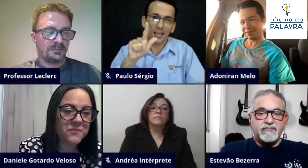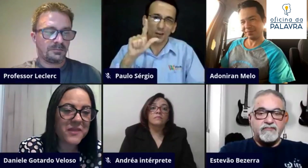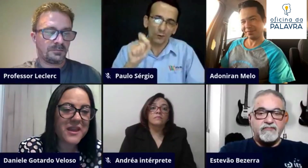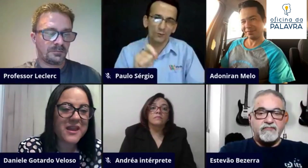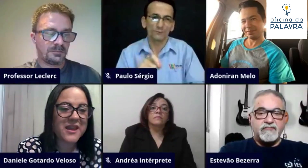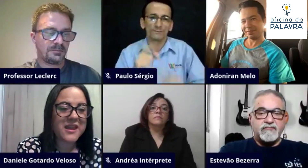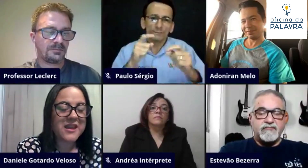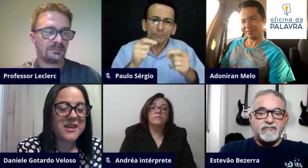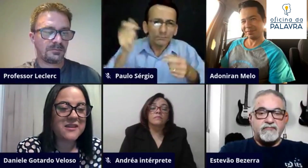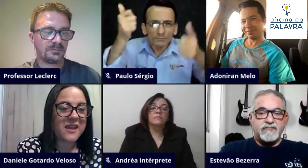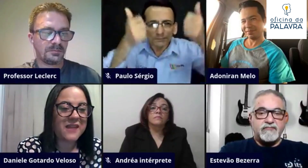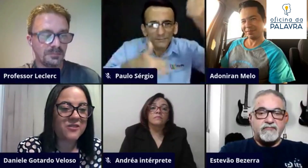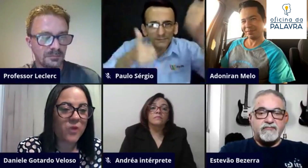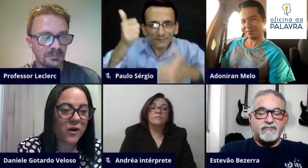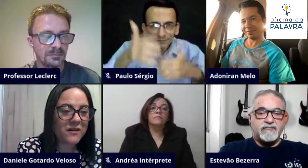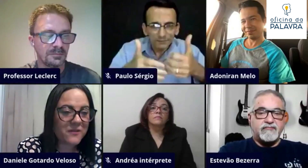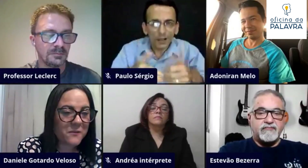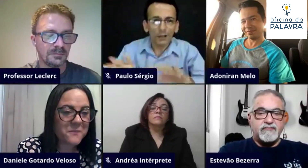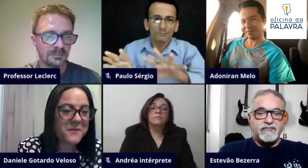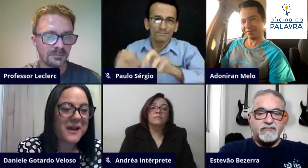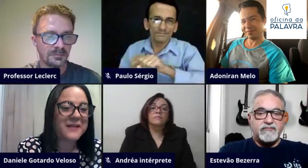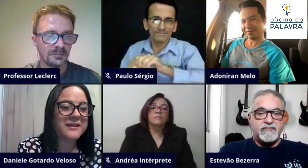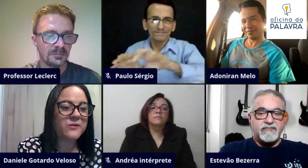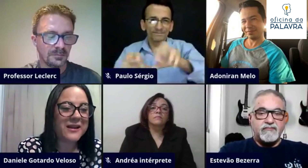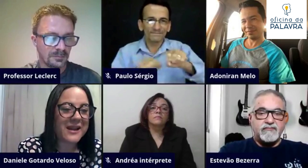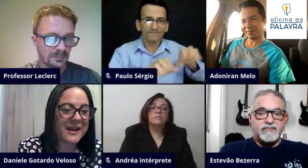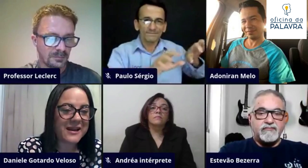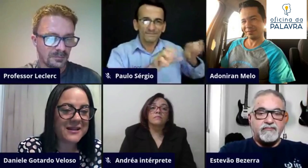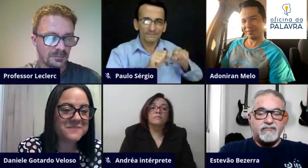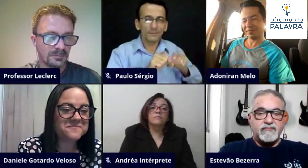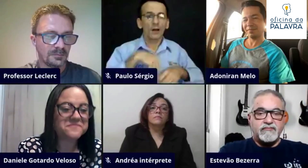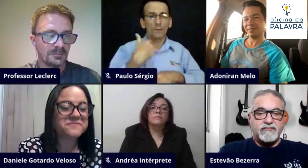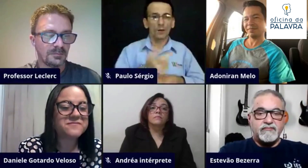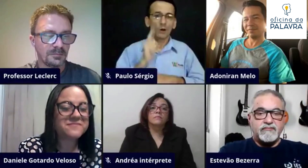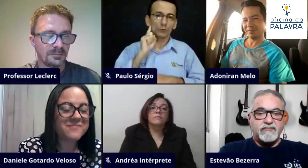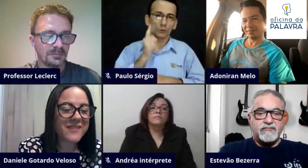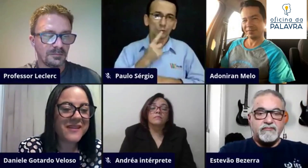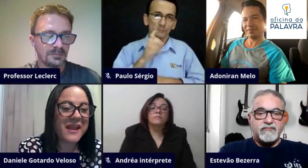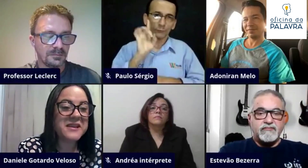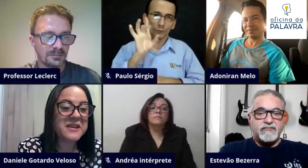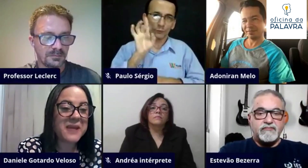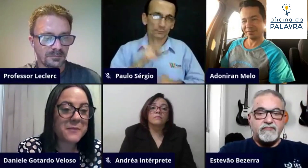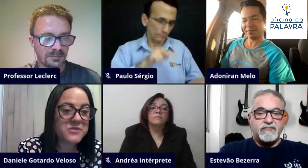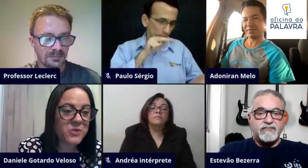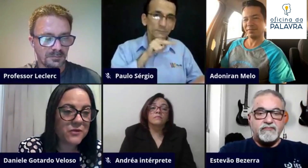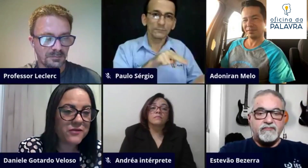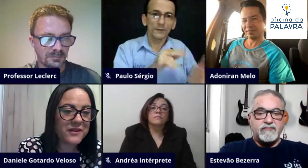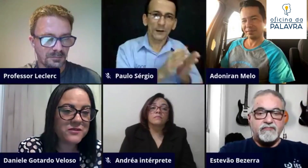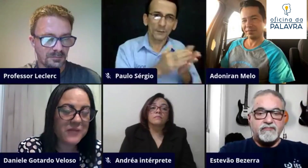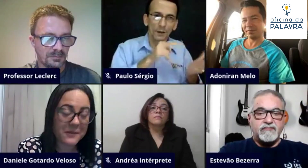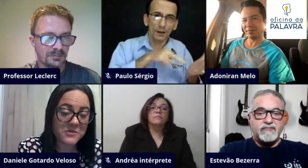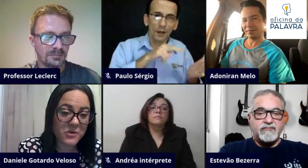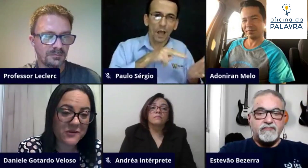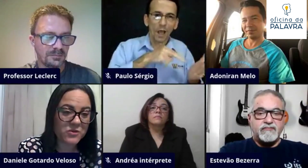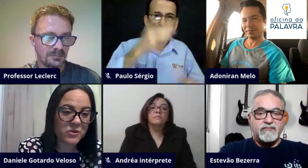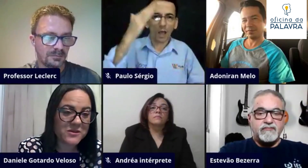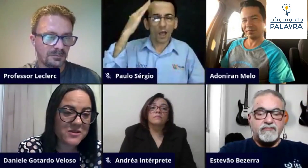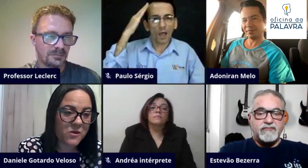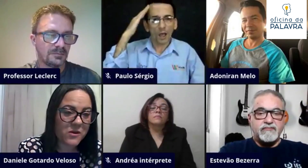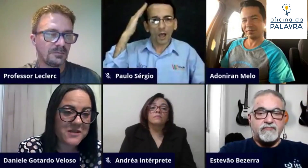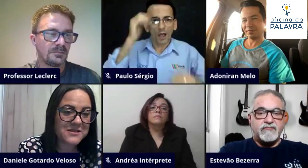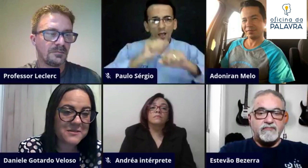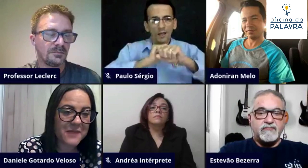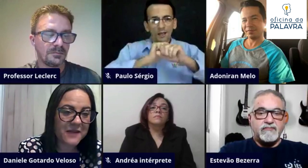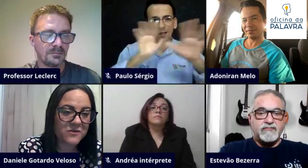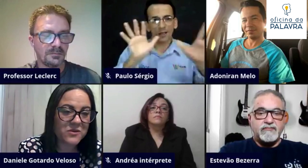falando, e retornam para a língua grega, né, e absorvendo todo